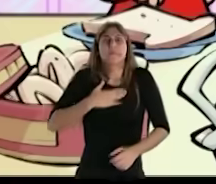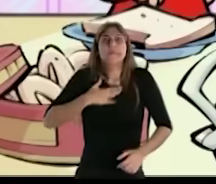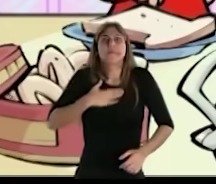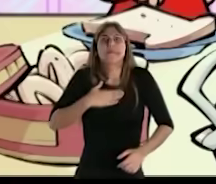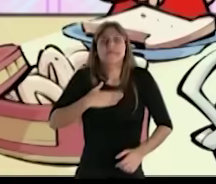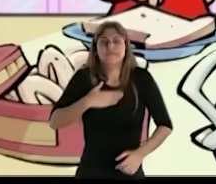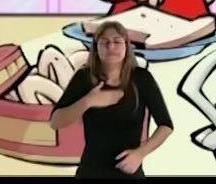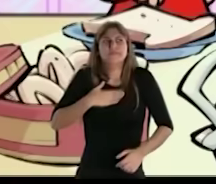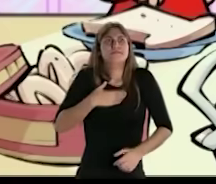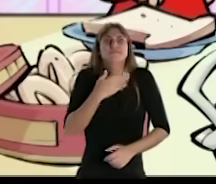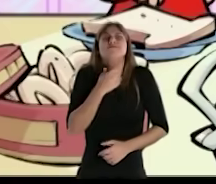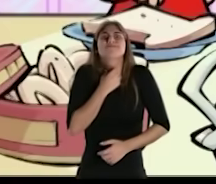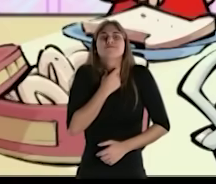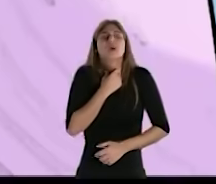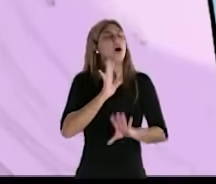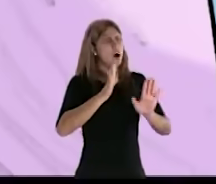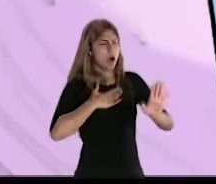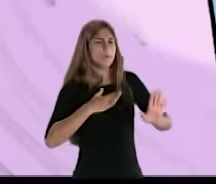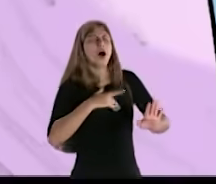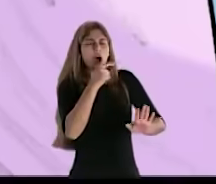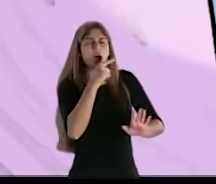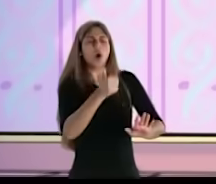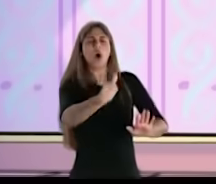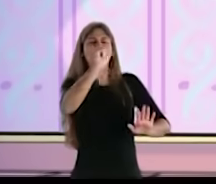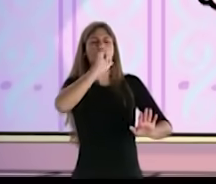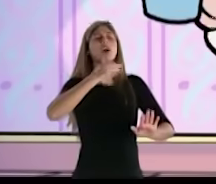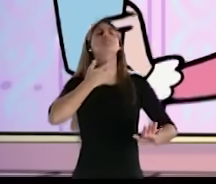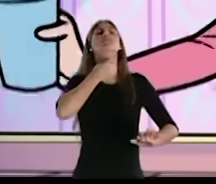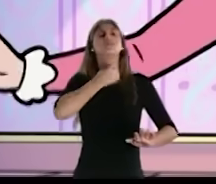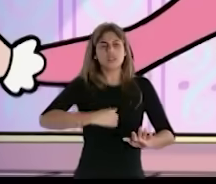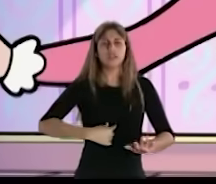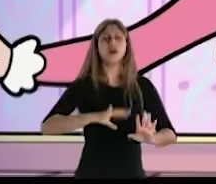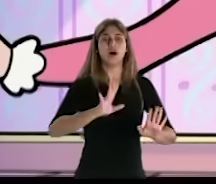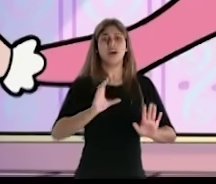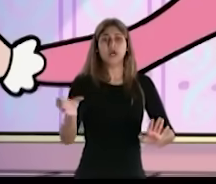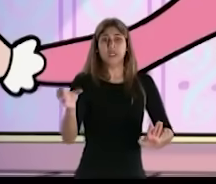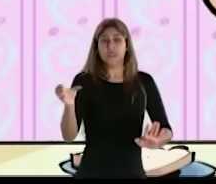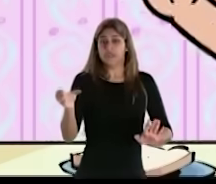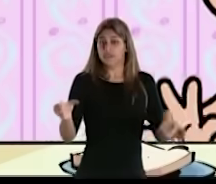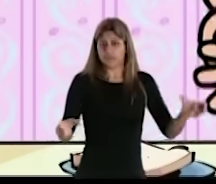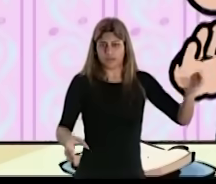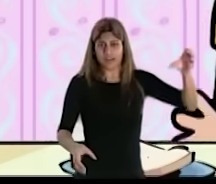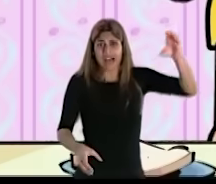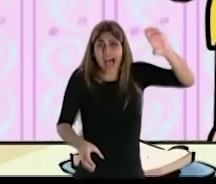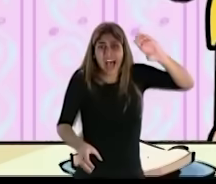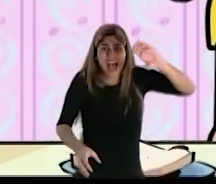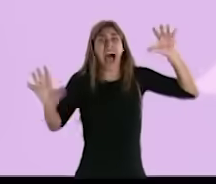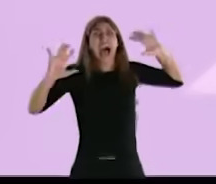Acho que ele engasgou Calma, calma, é só tomar um golinho de água